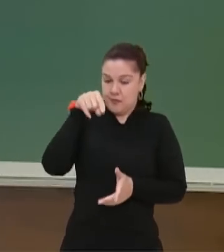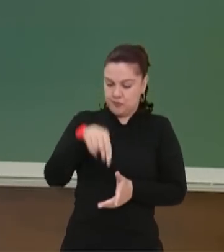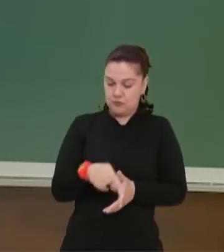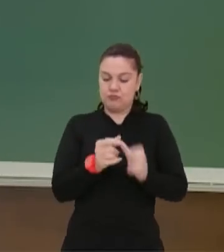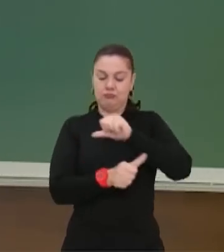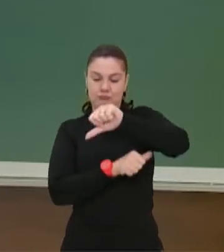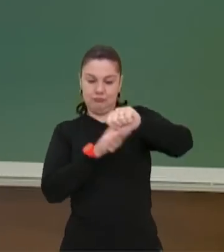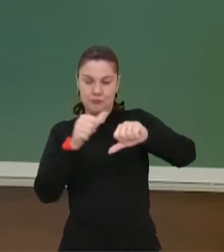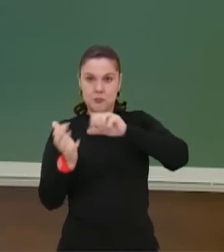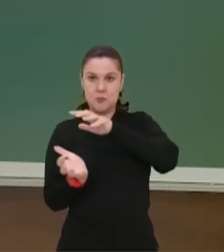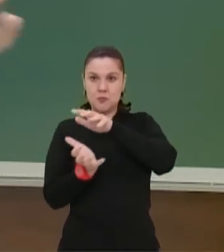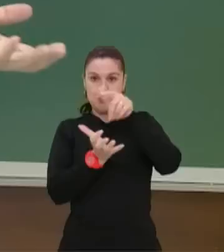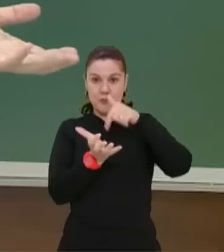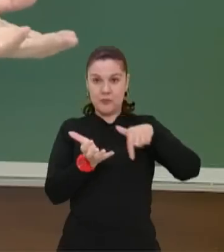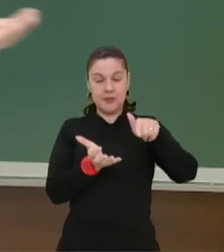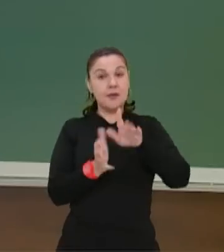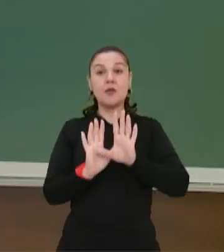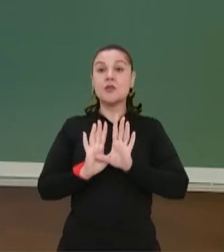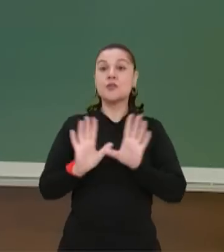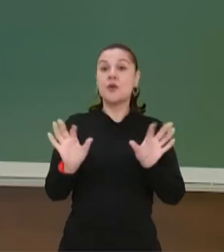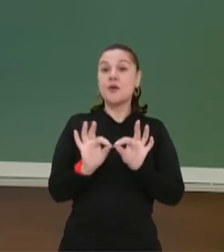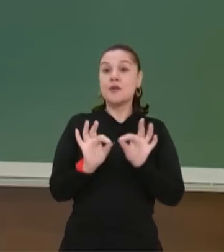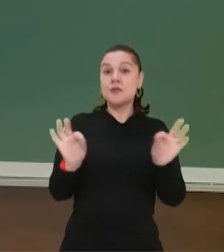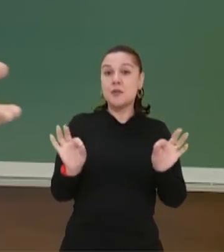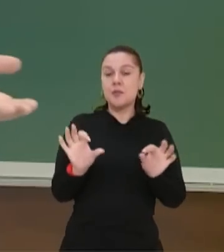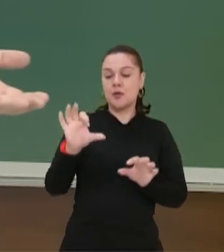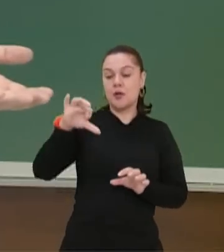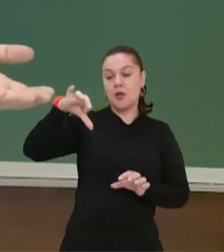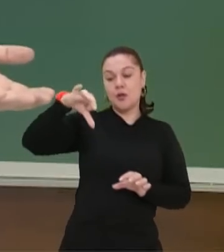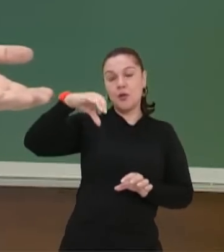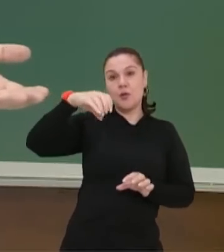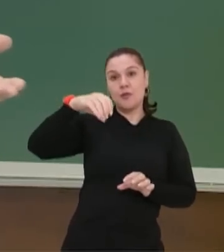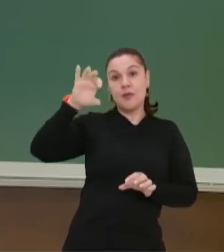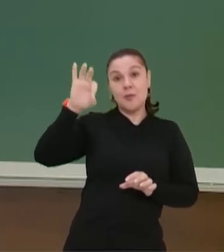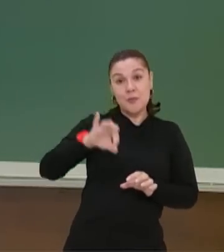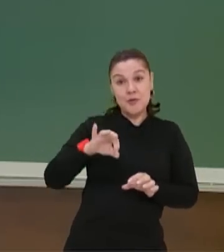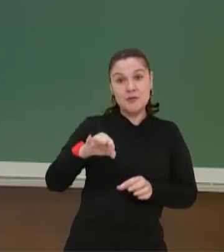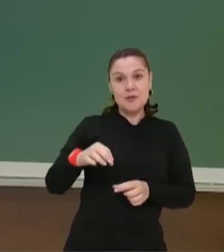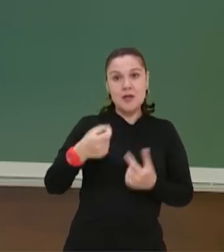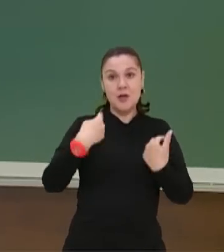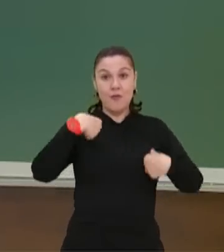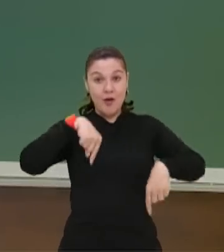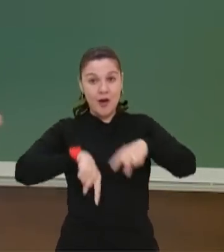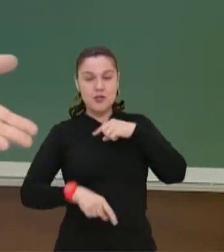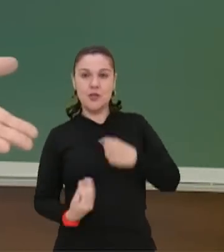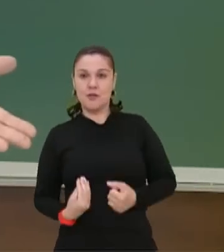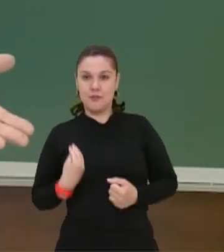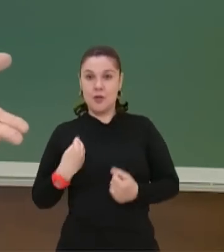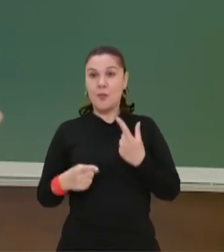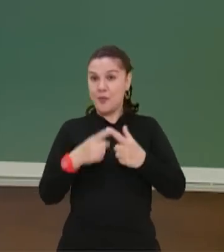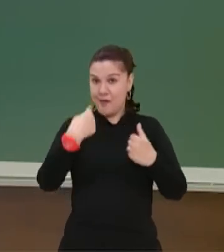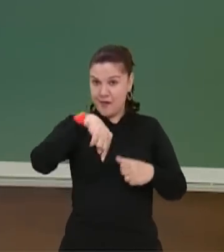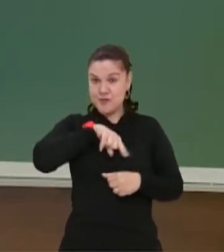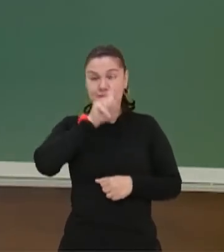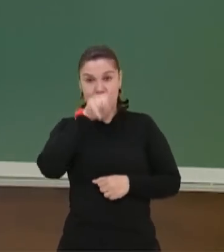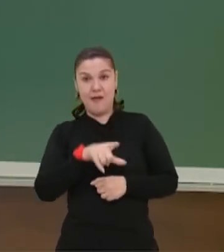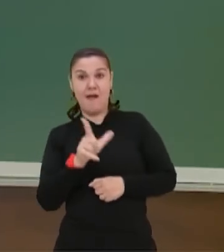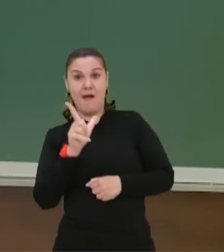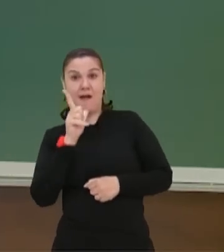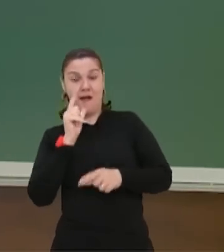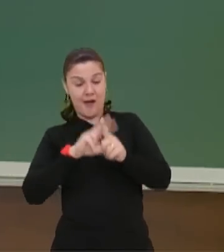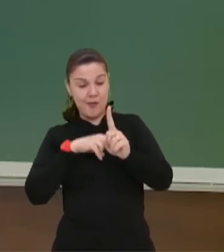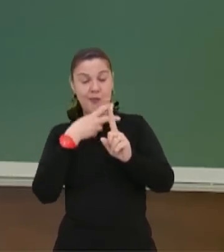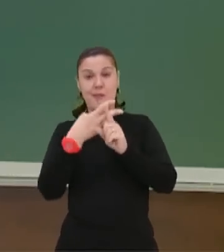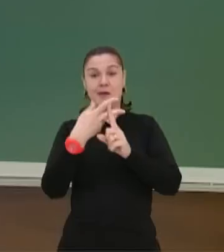do planeta, forma simplesmente mais de 90% de um organismo vivo. Então nós somos basicamente água e proteína. Daí a gente